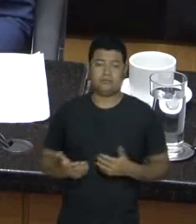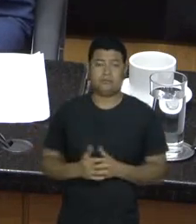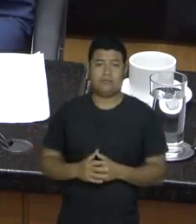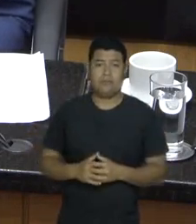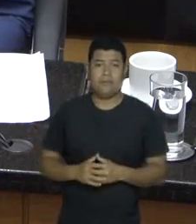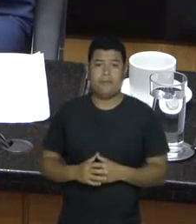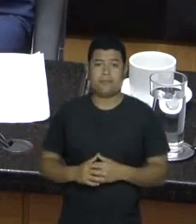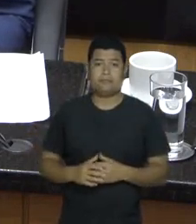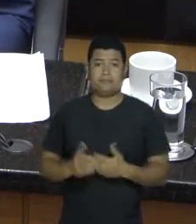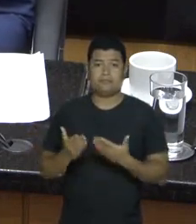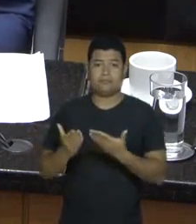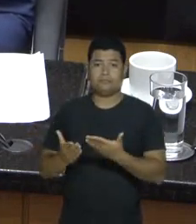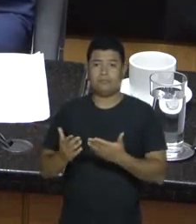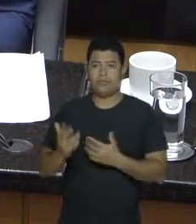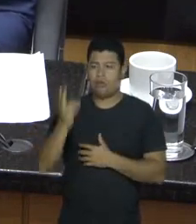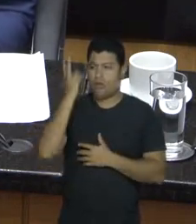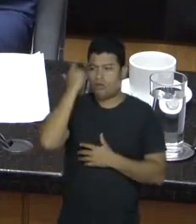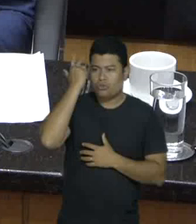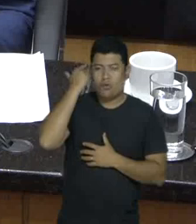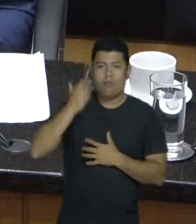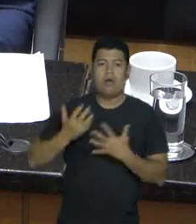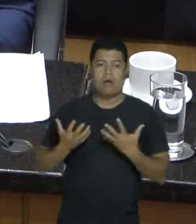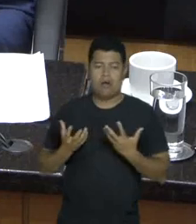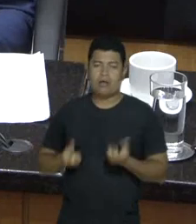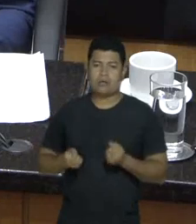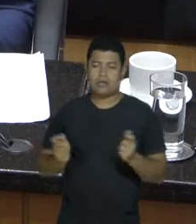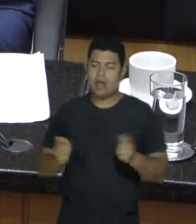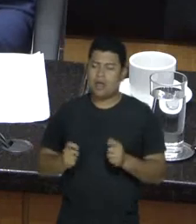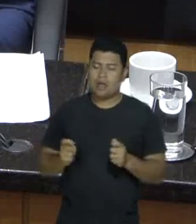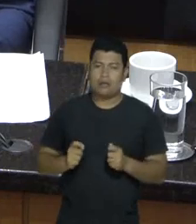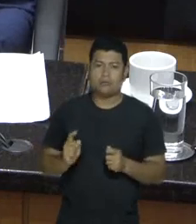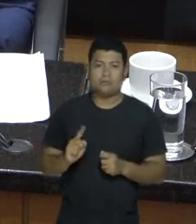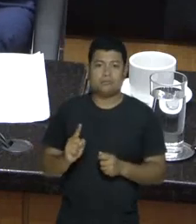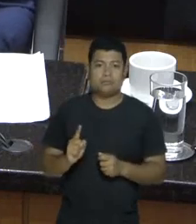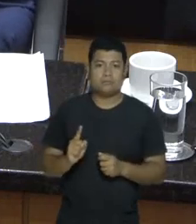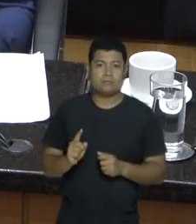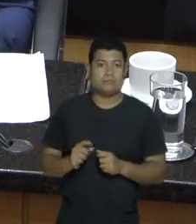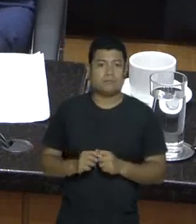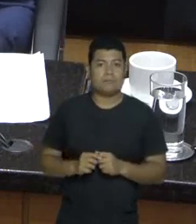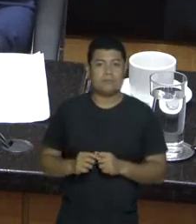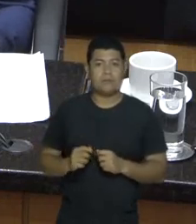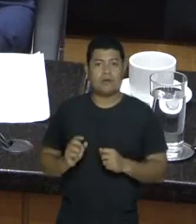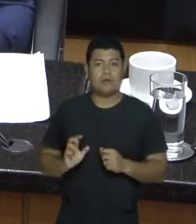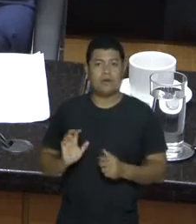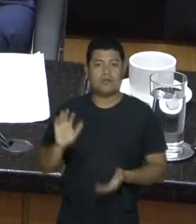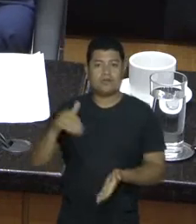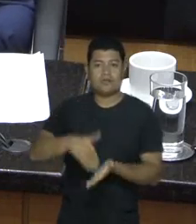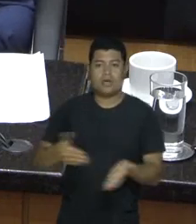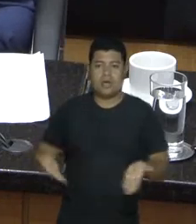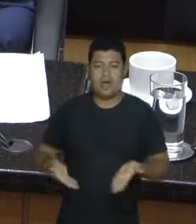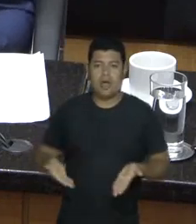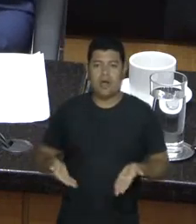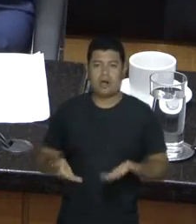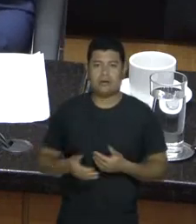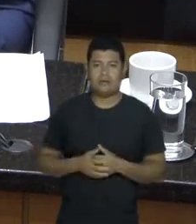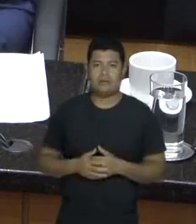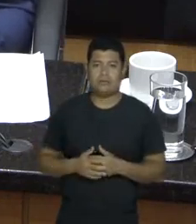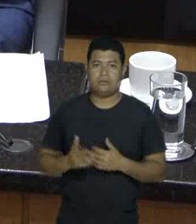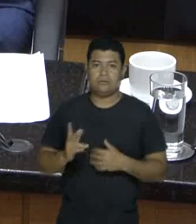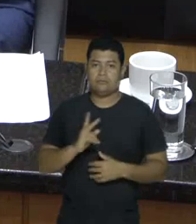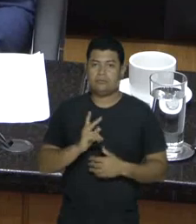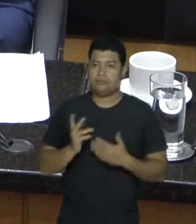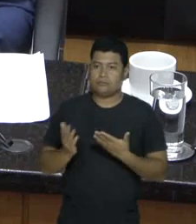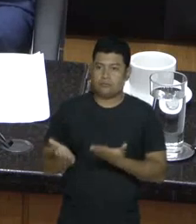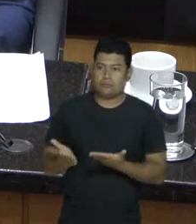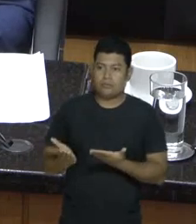não seja algo normal e aceitável. Olha, eu não vou chegar aqui no exagero e dizer que para preso está bom oxigênio e água, de